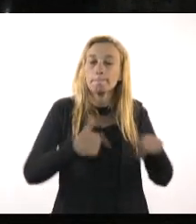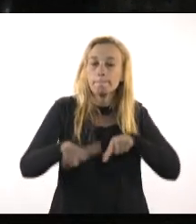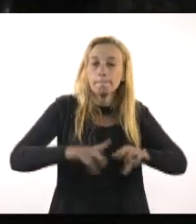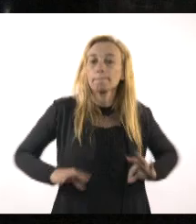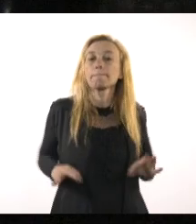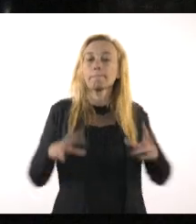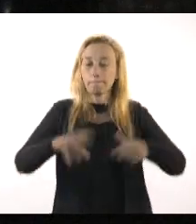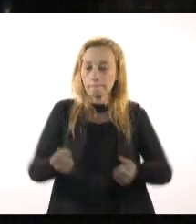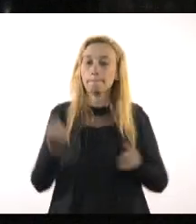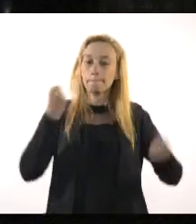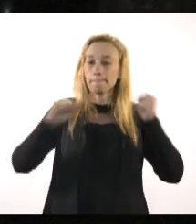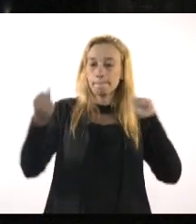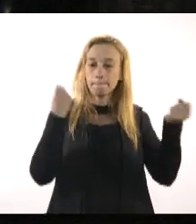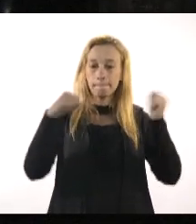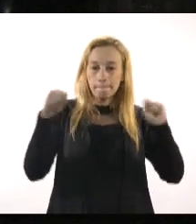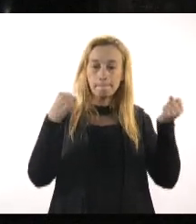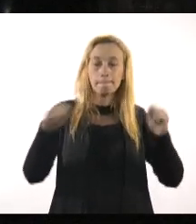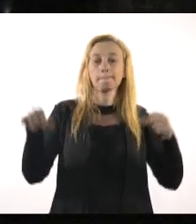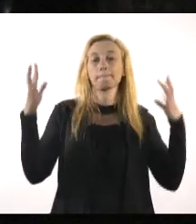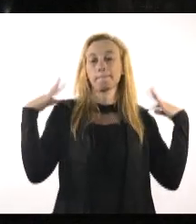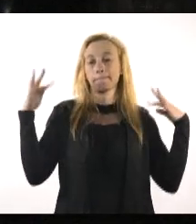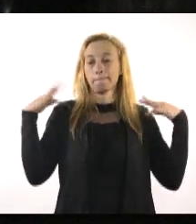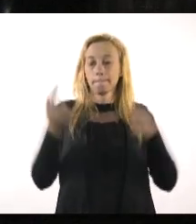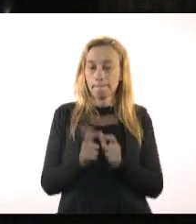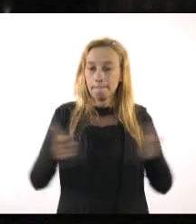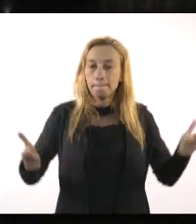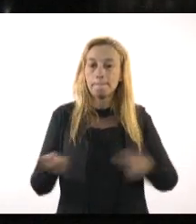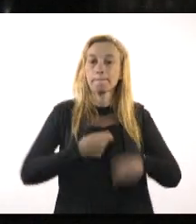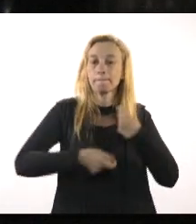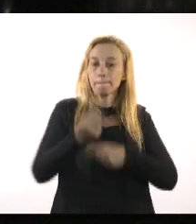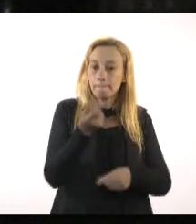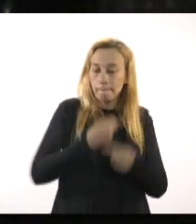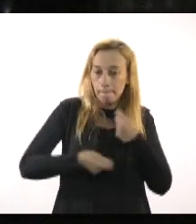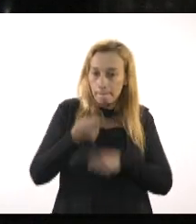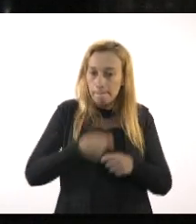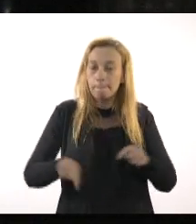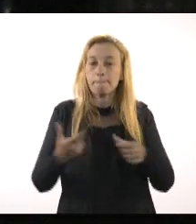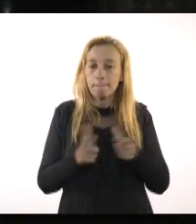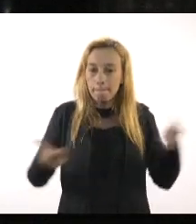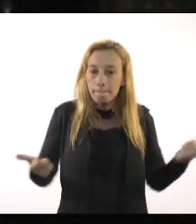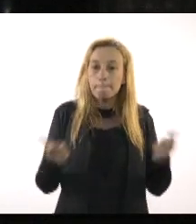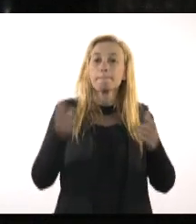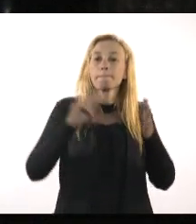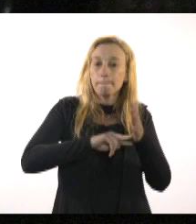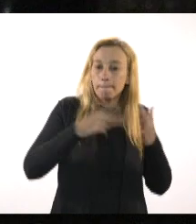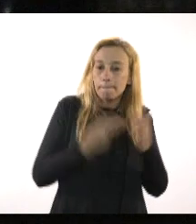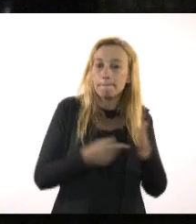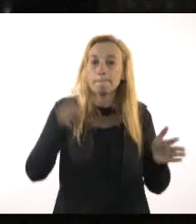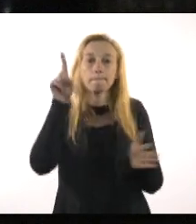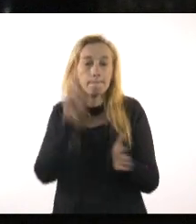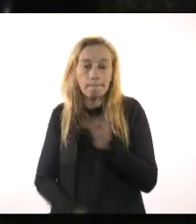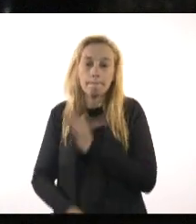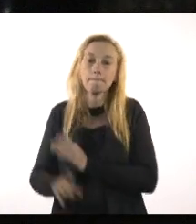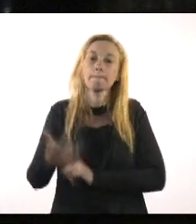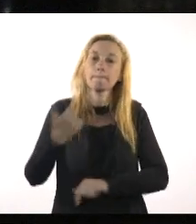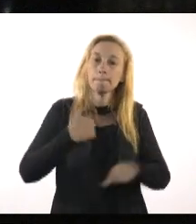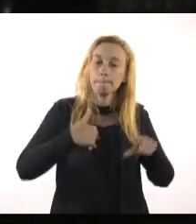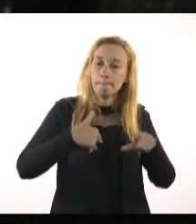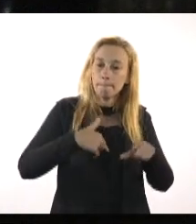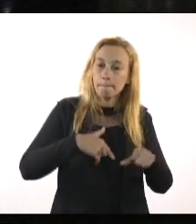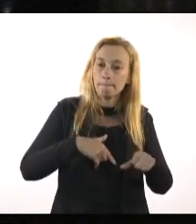indústria do turismo que cresceu, a economia que cresceu, e isso significa menos desemprego,